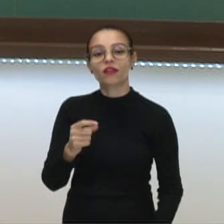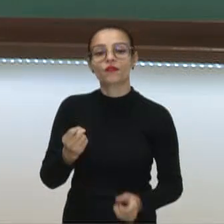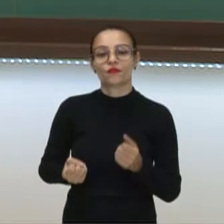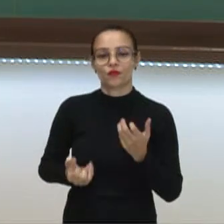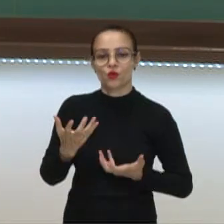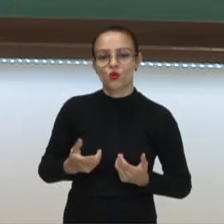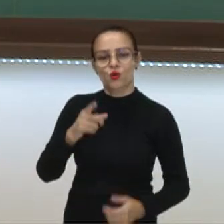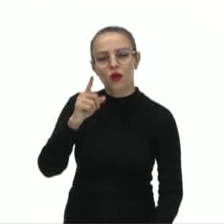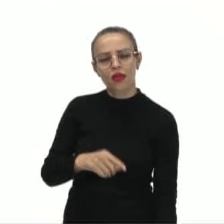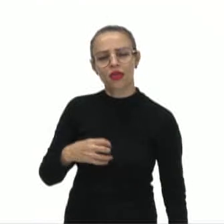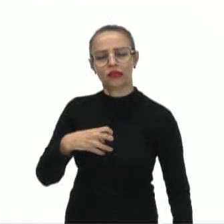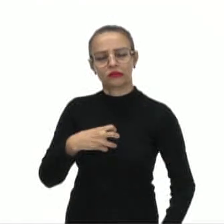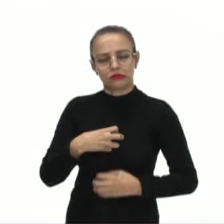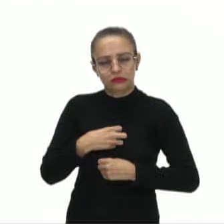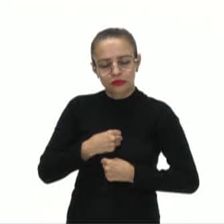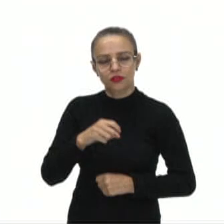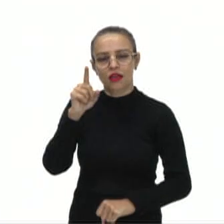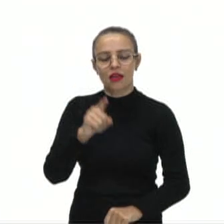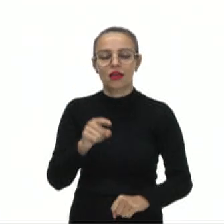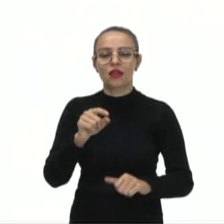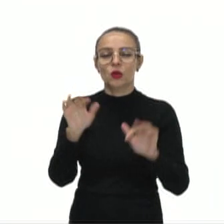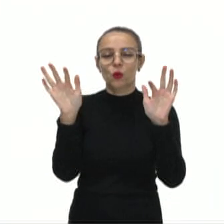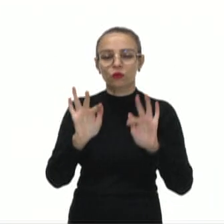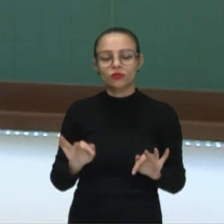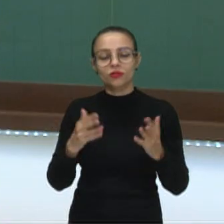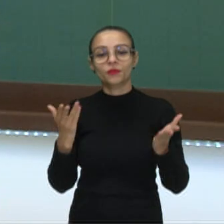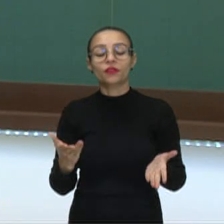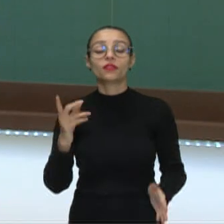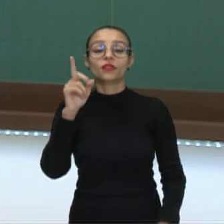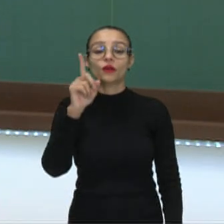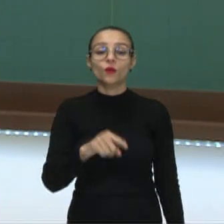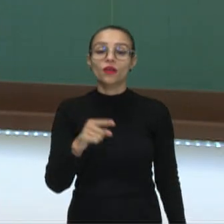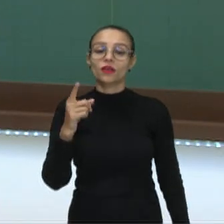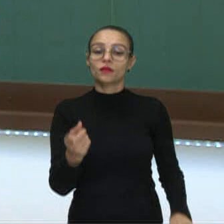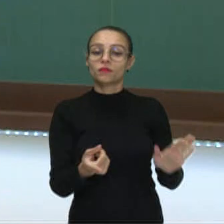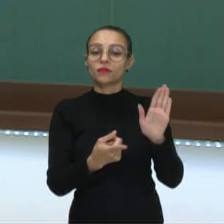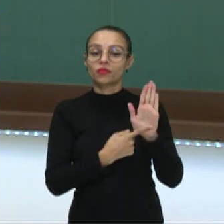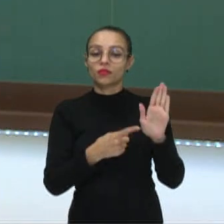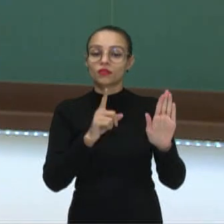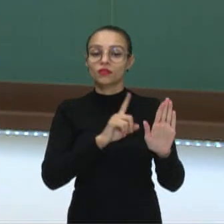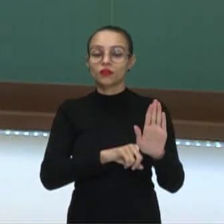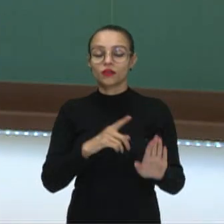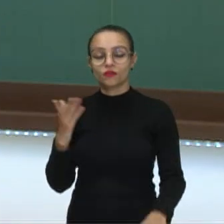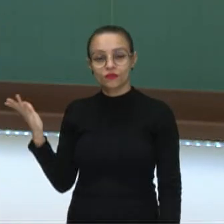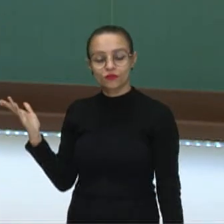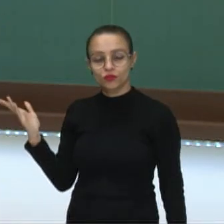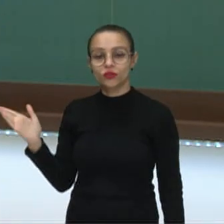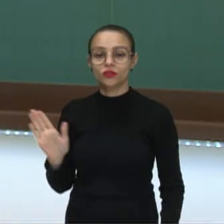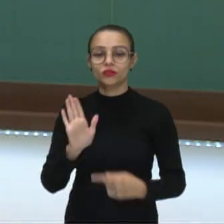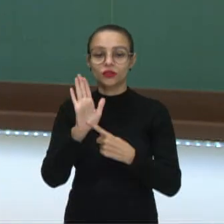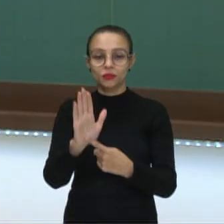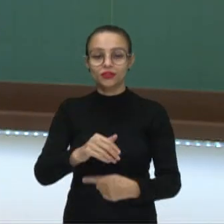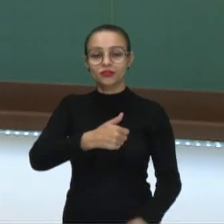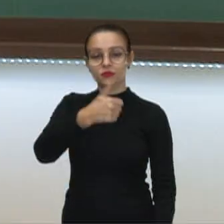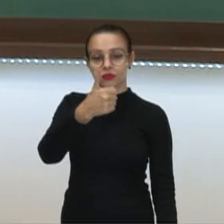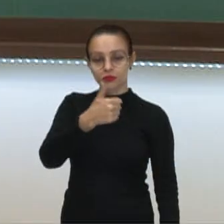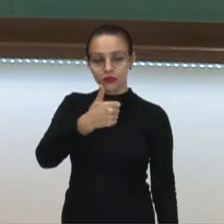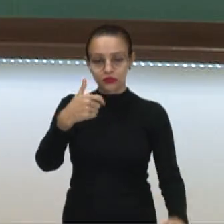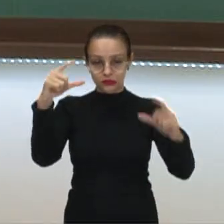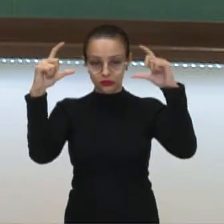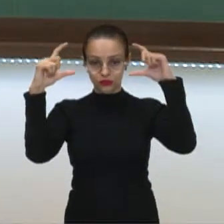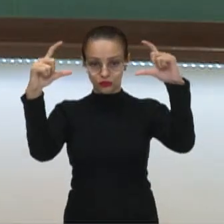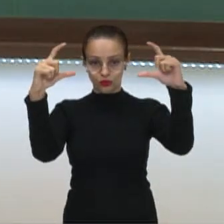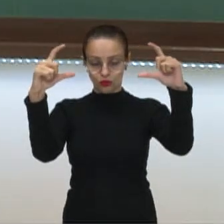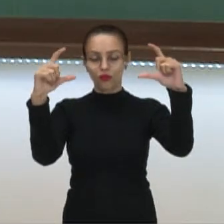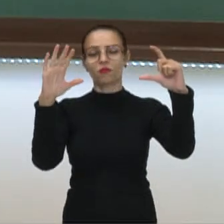é ferida, é um contentamento. Então, essas metáforas aqui que aparecem na primeira estrofe,